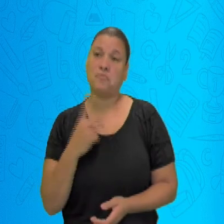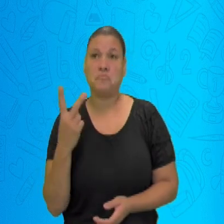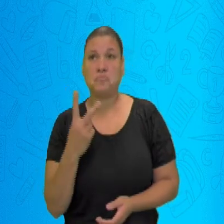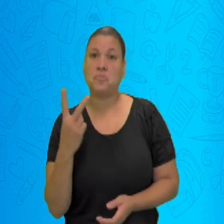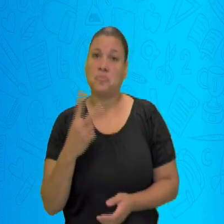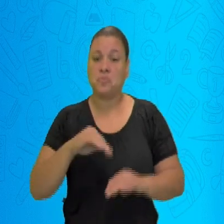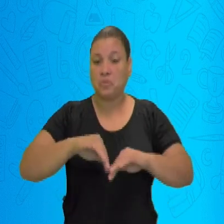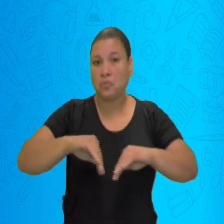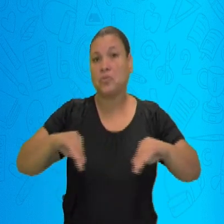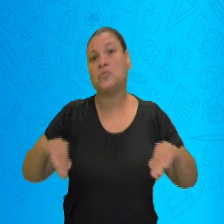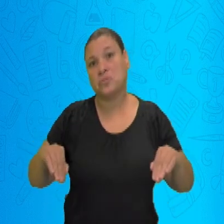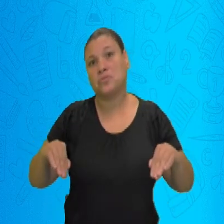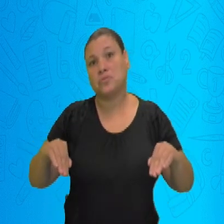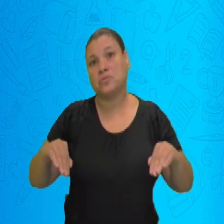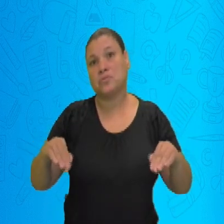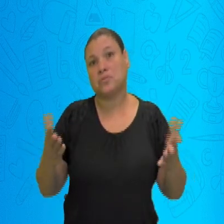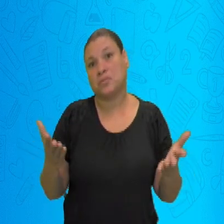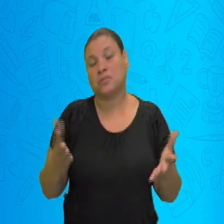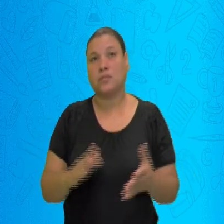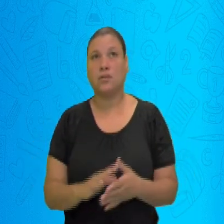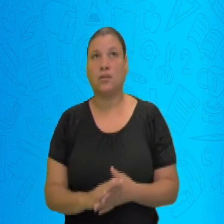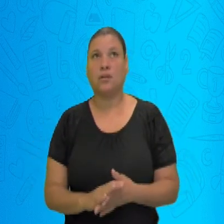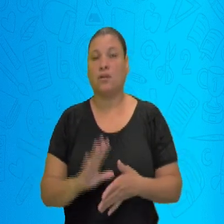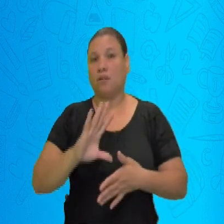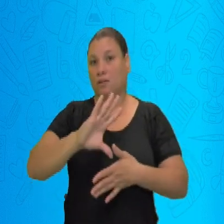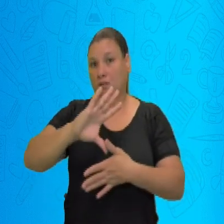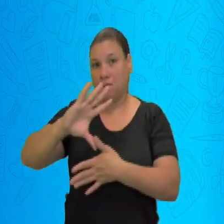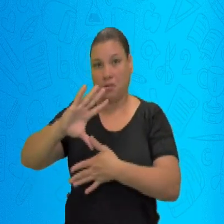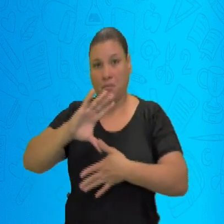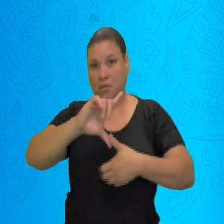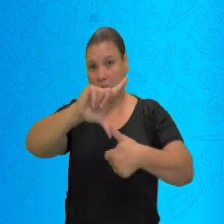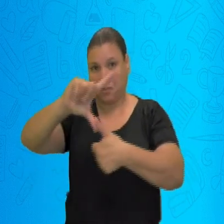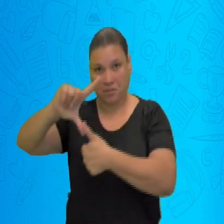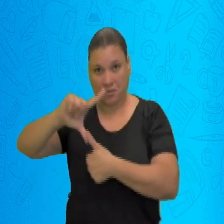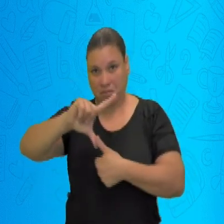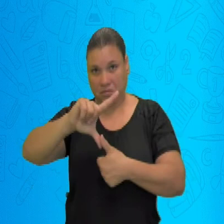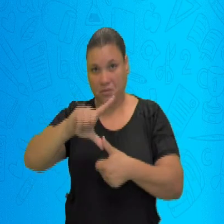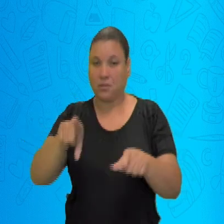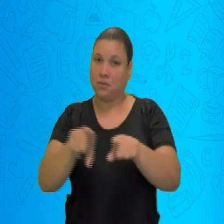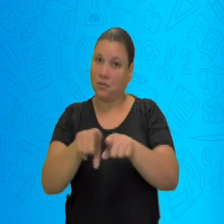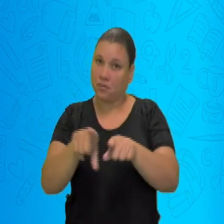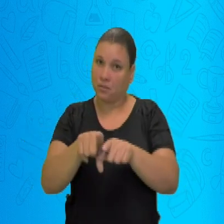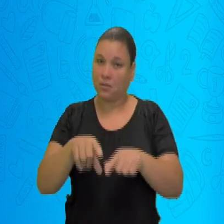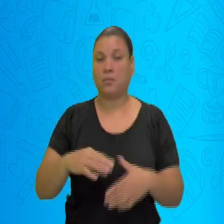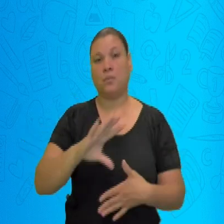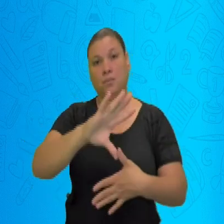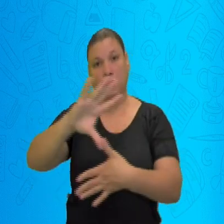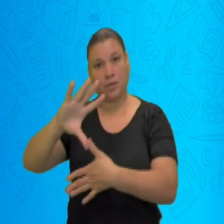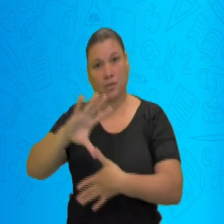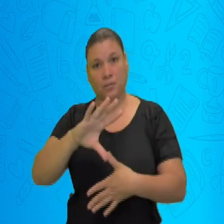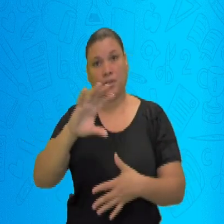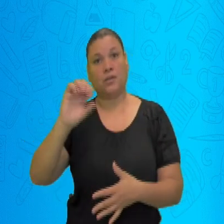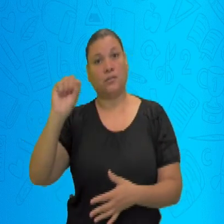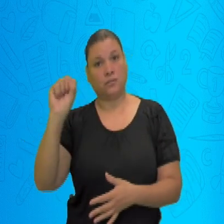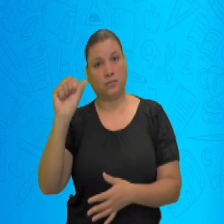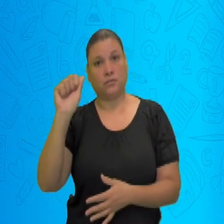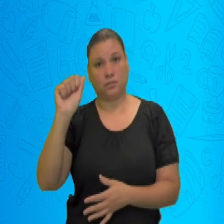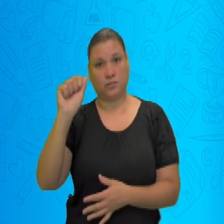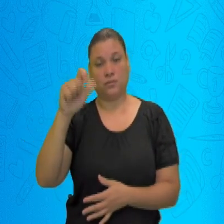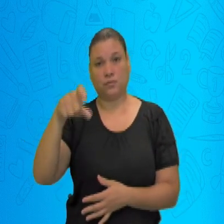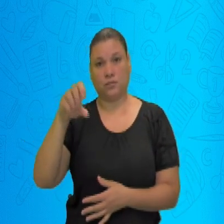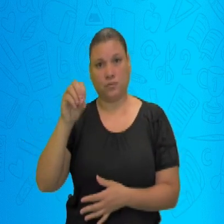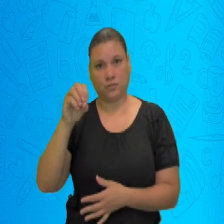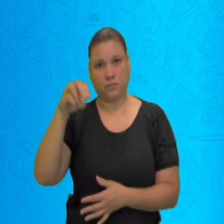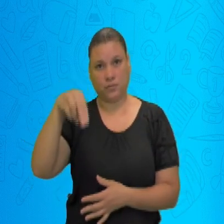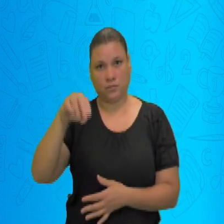duas divisões, no caso, América anglo-saxônica e América Latina, passa